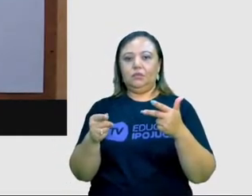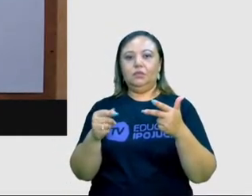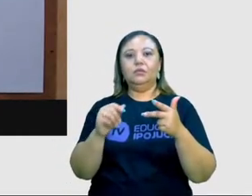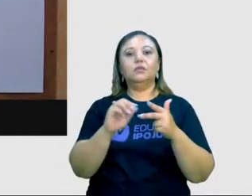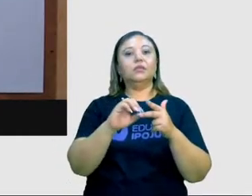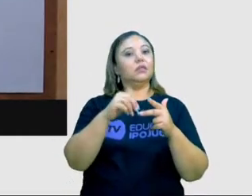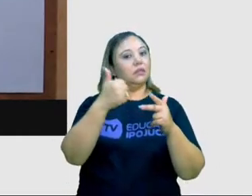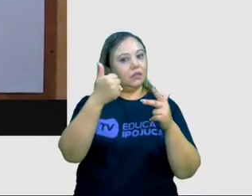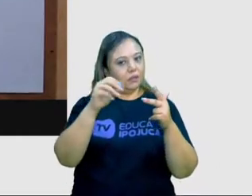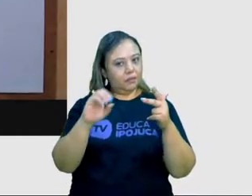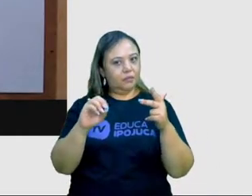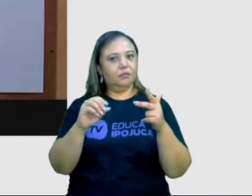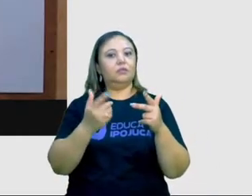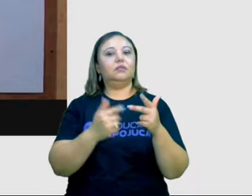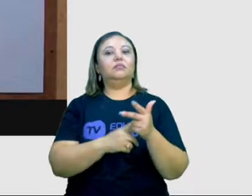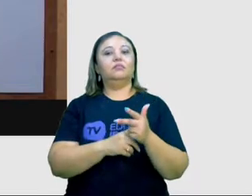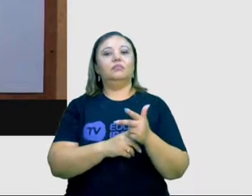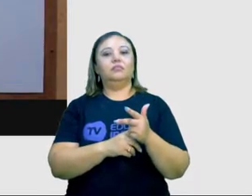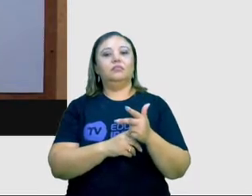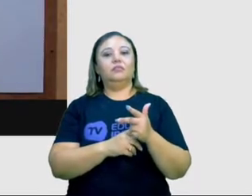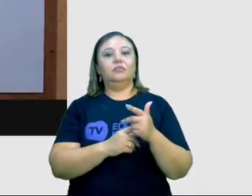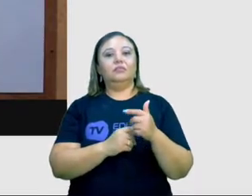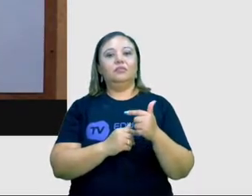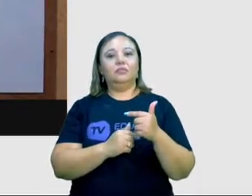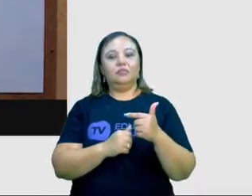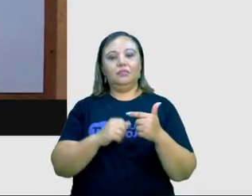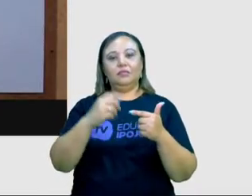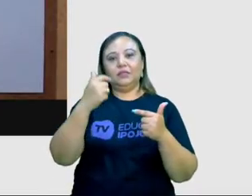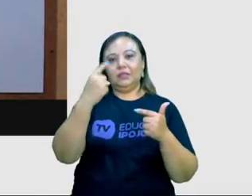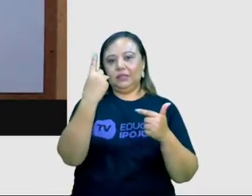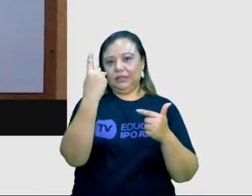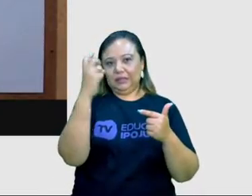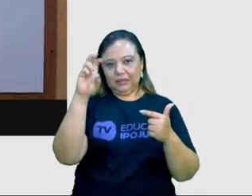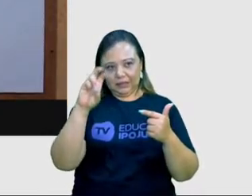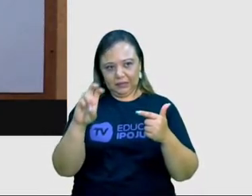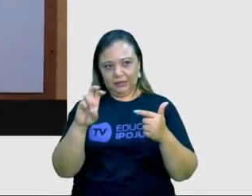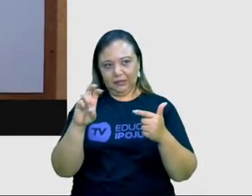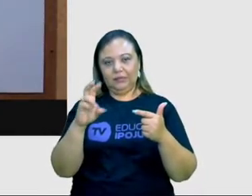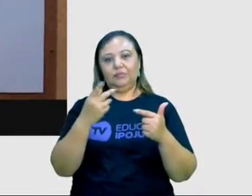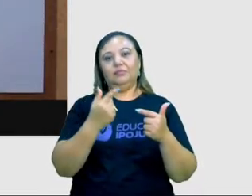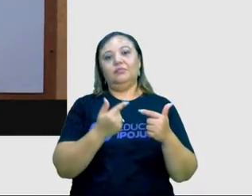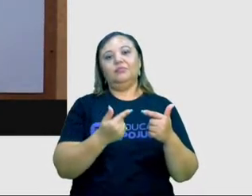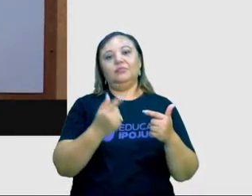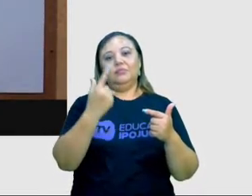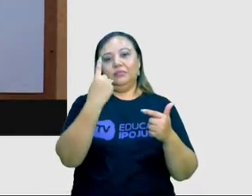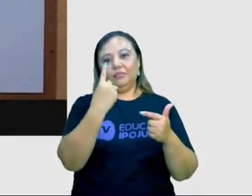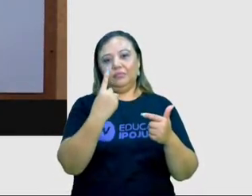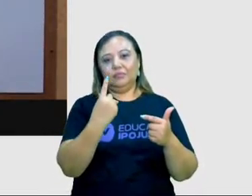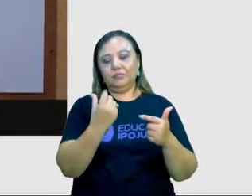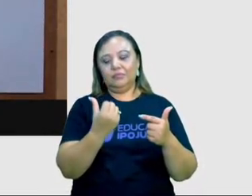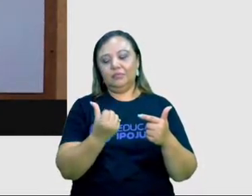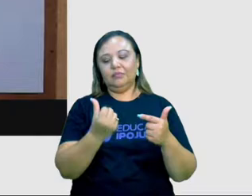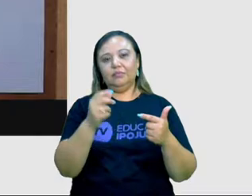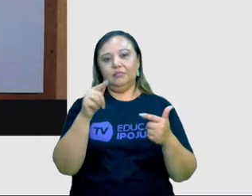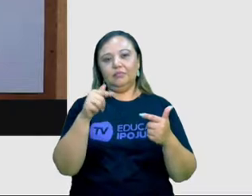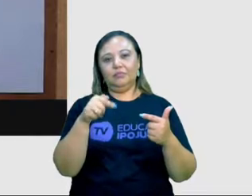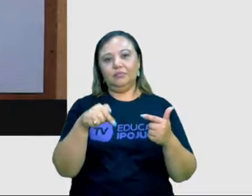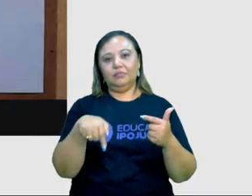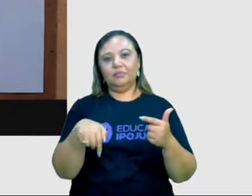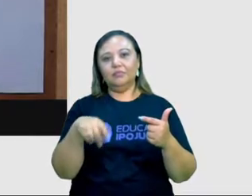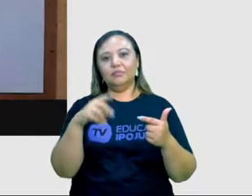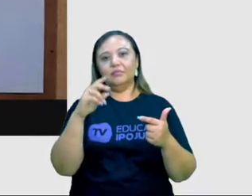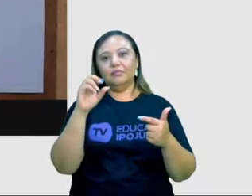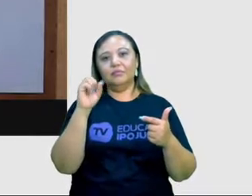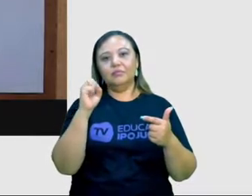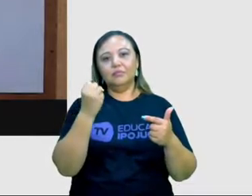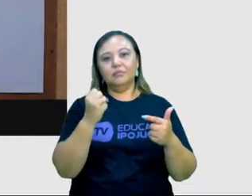10, 11, 12, 13, 14, 15, 16, 17,